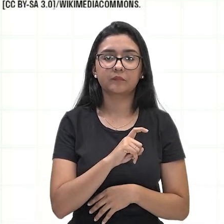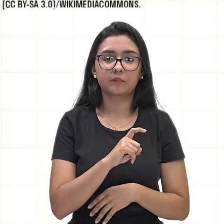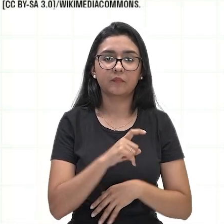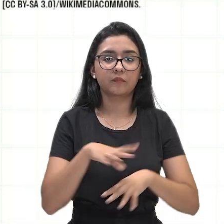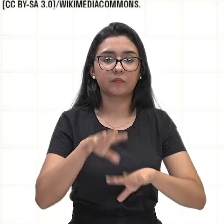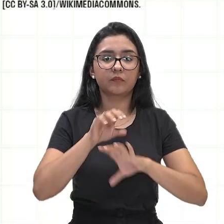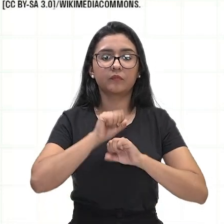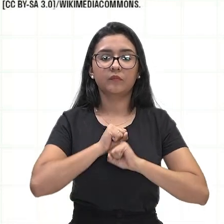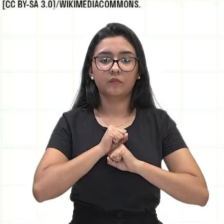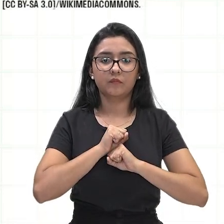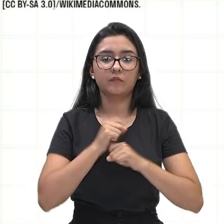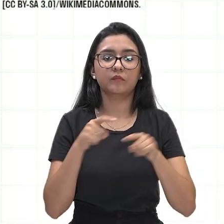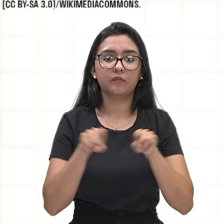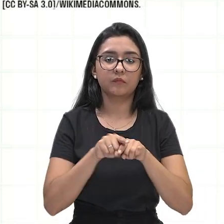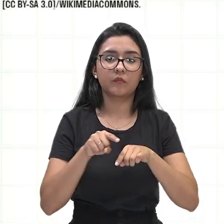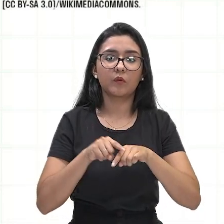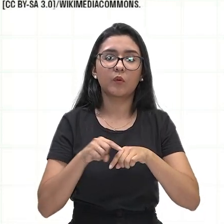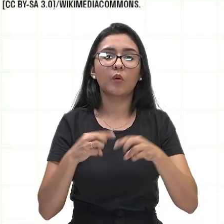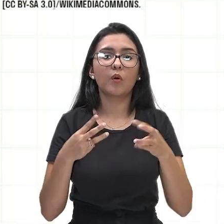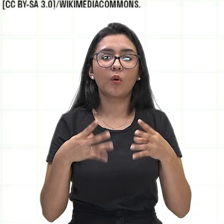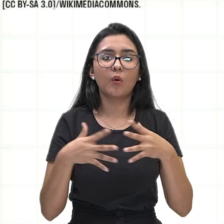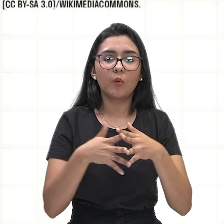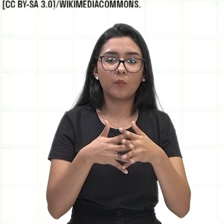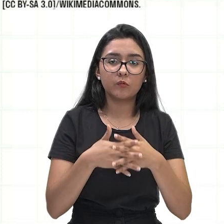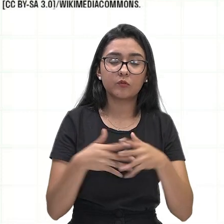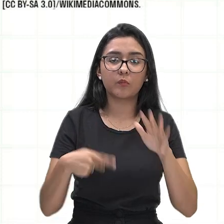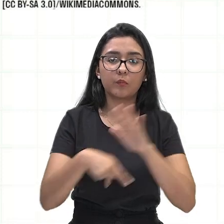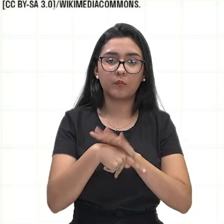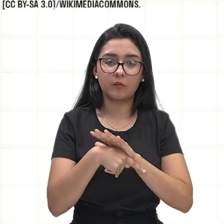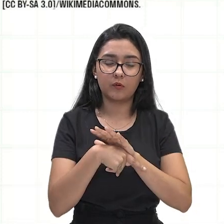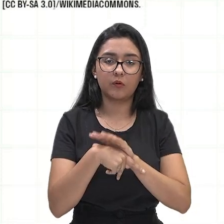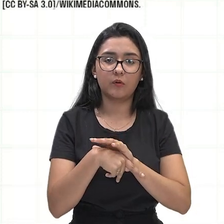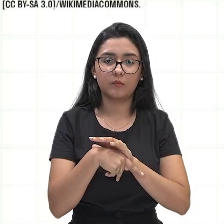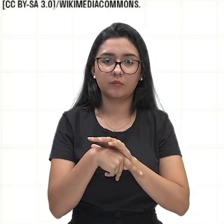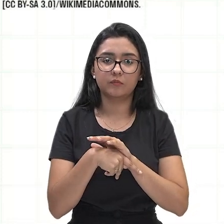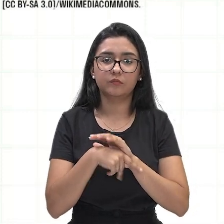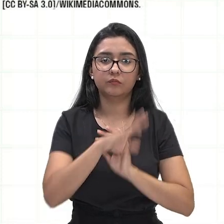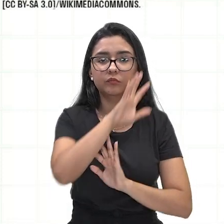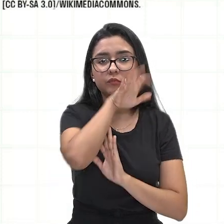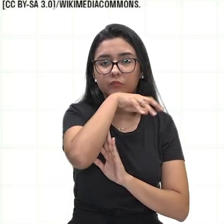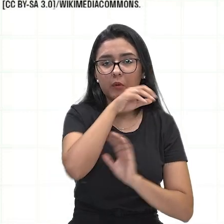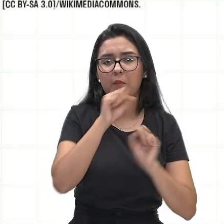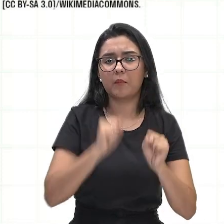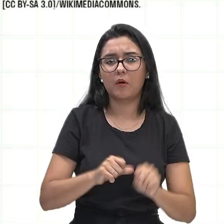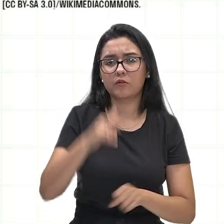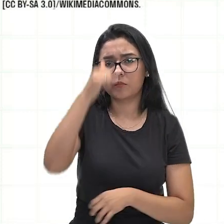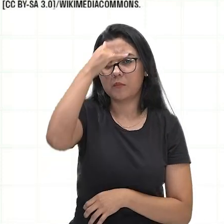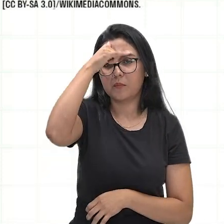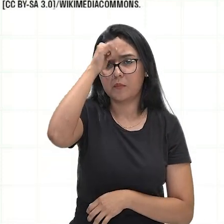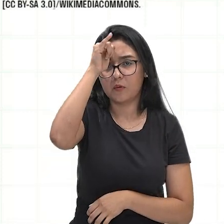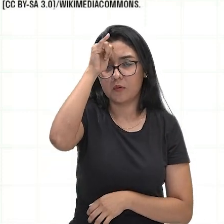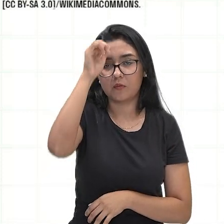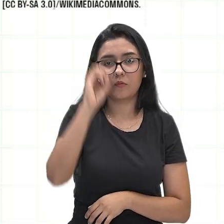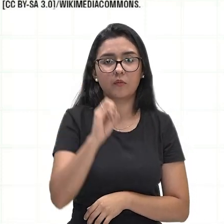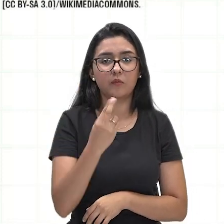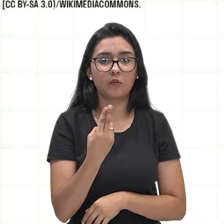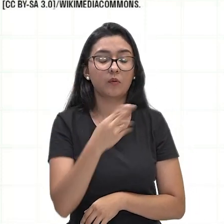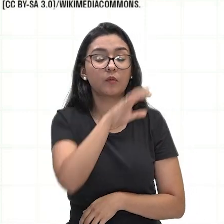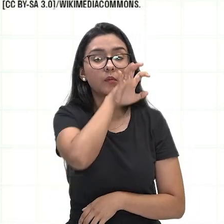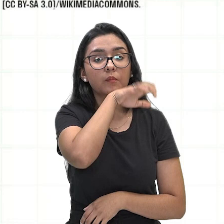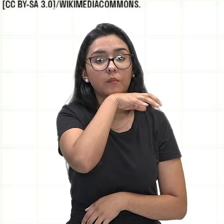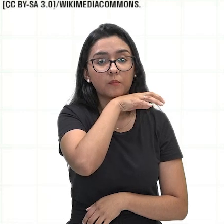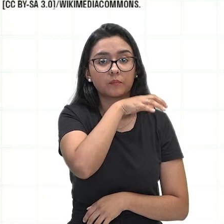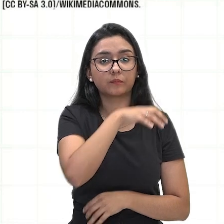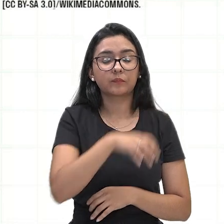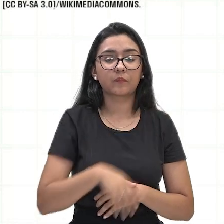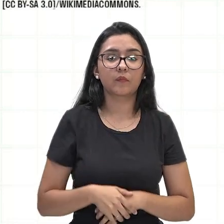vai infectar o músculo desse animal, vai ficar ali no músculo desse animal, pode ser o boi, pode ser o porco. E